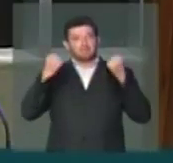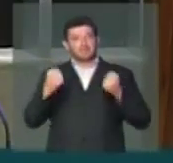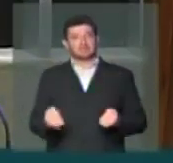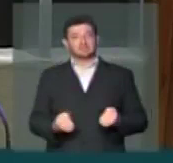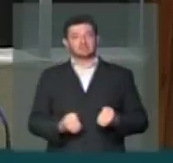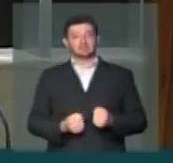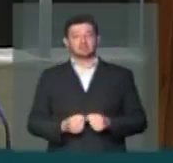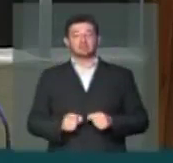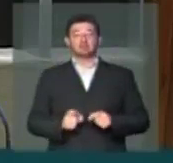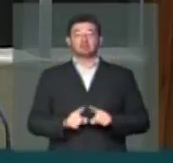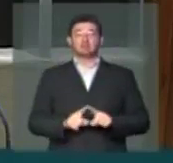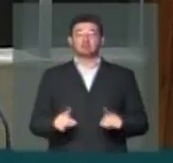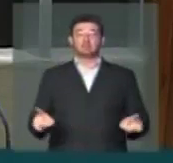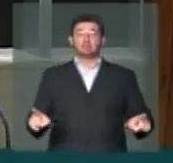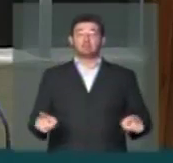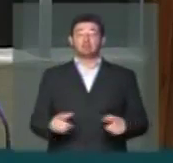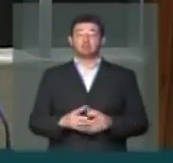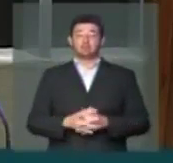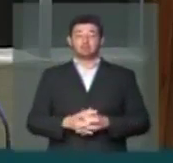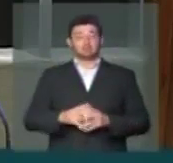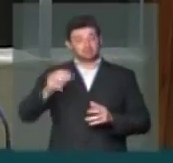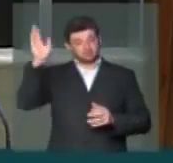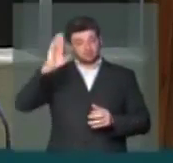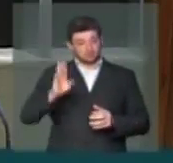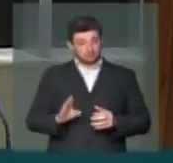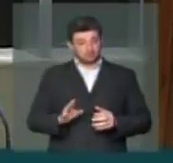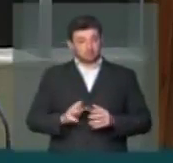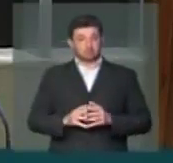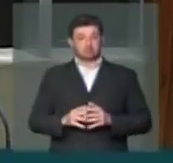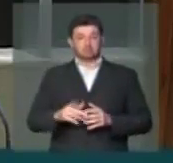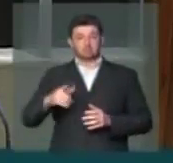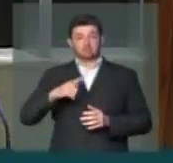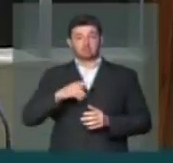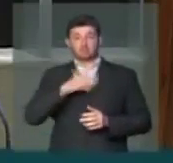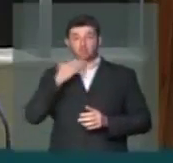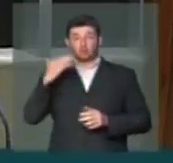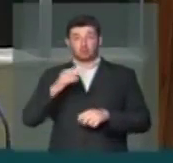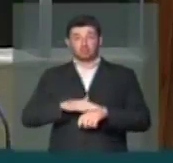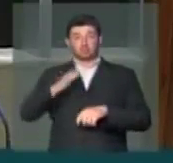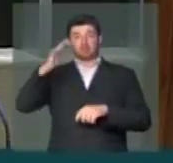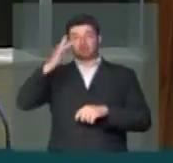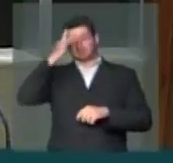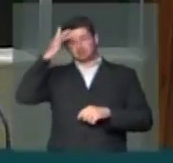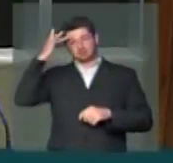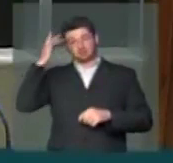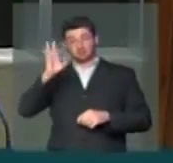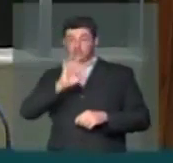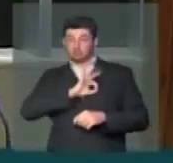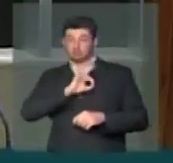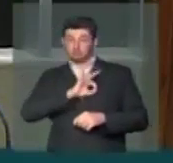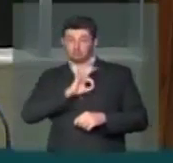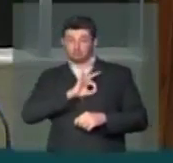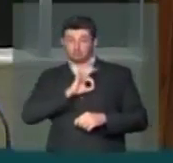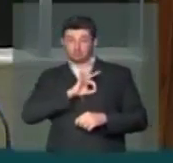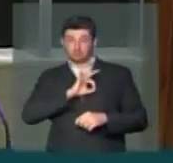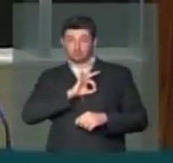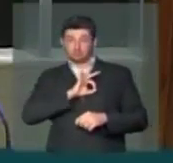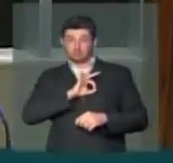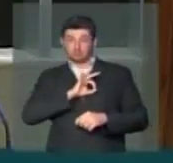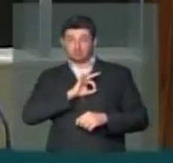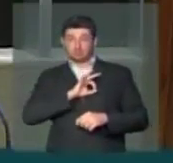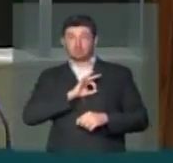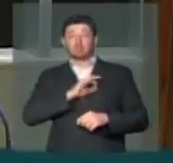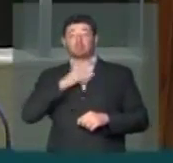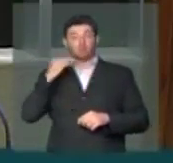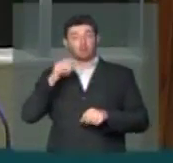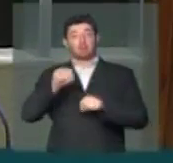expressivos. Entretanto, o Brasil é onde mais se morre e mais policiais, além de matar,